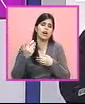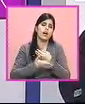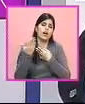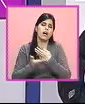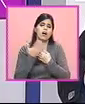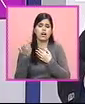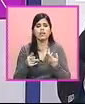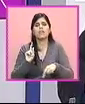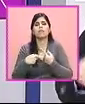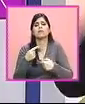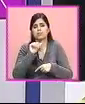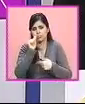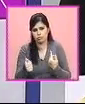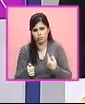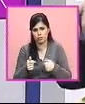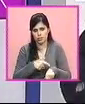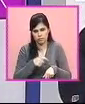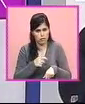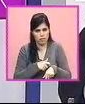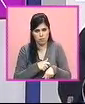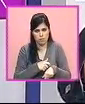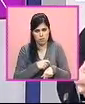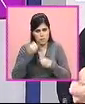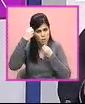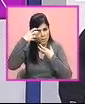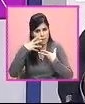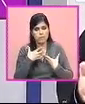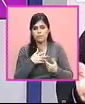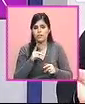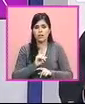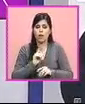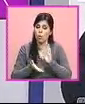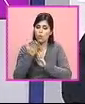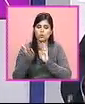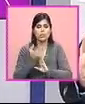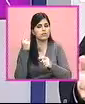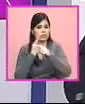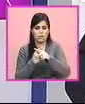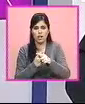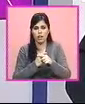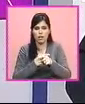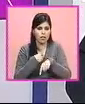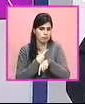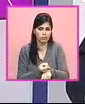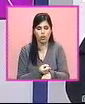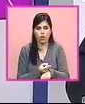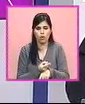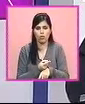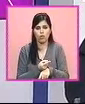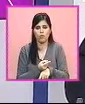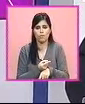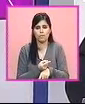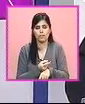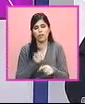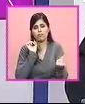dirigir-se, numa situação deste tipo de zona no olho, devem dirigir-se a um serviço de urgência de um hospital que tenha oftalmologia